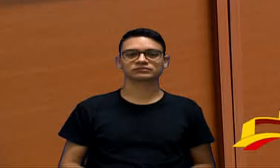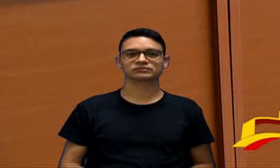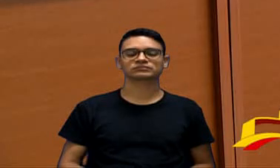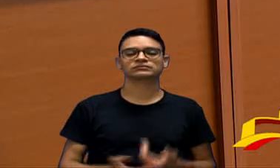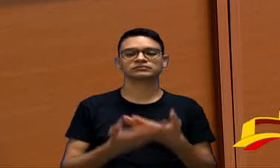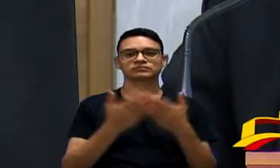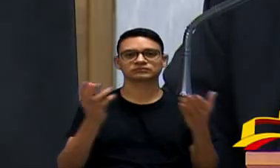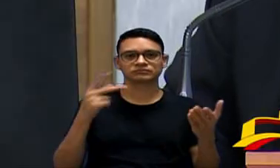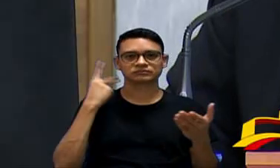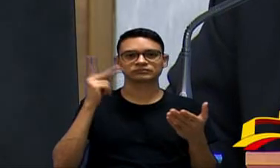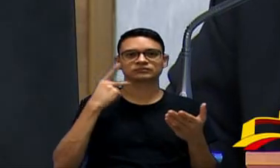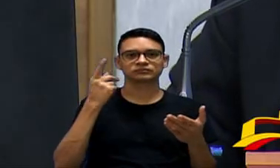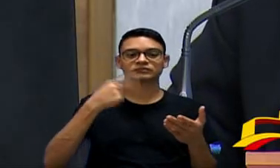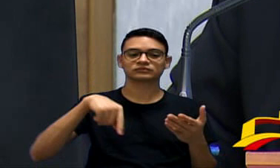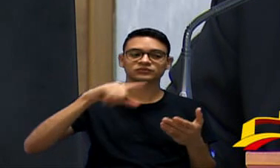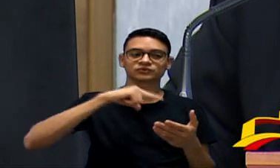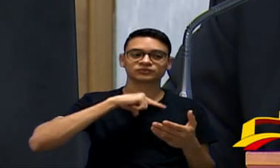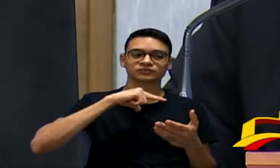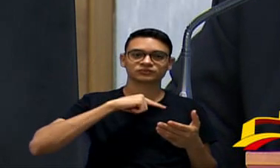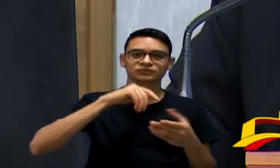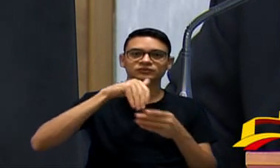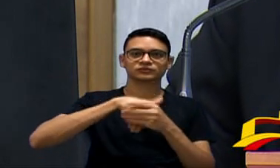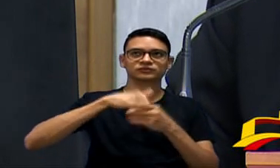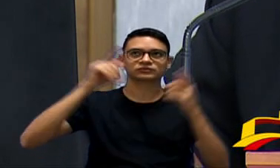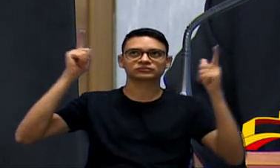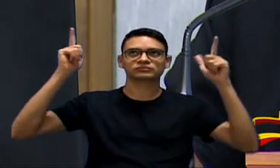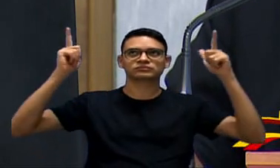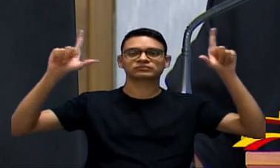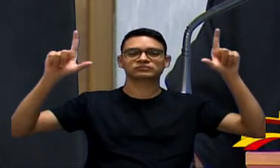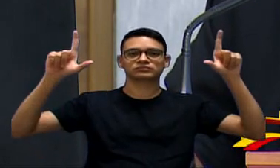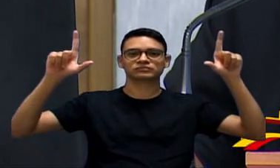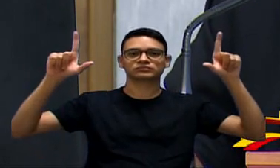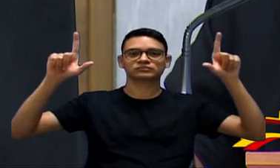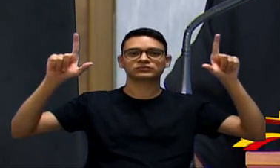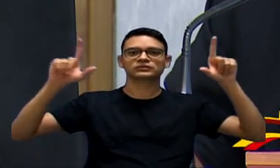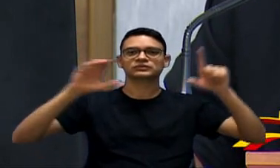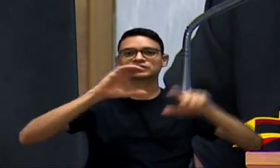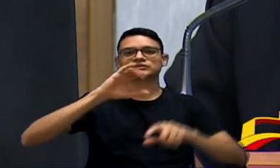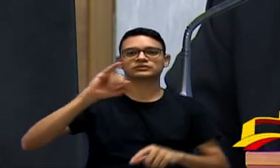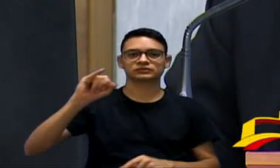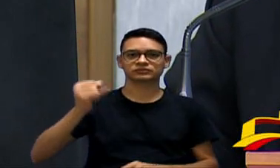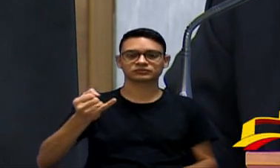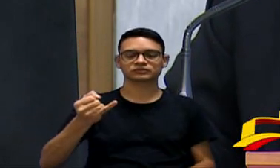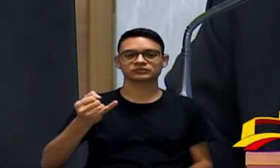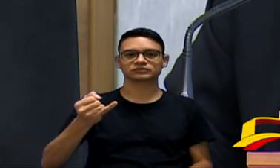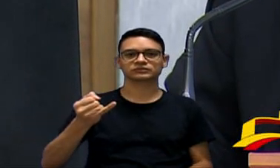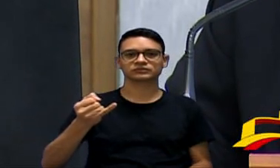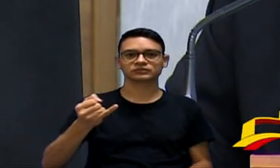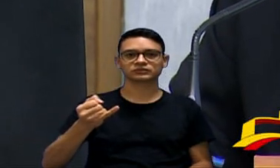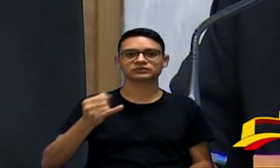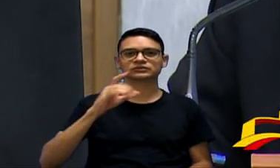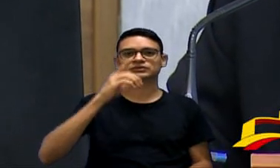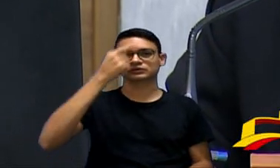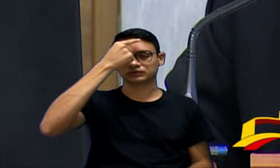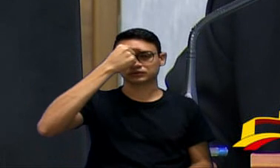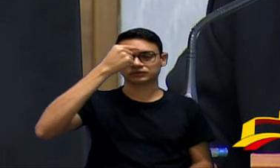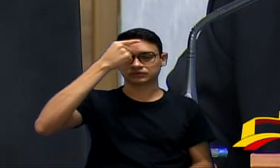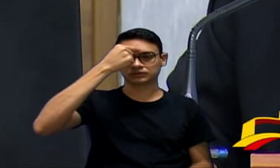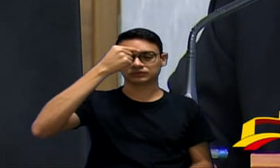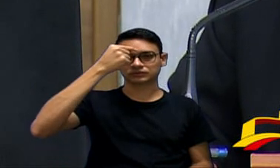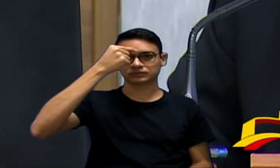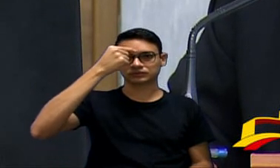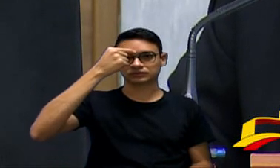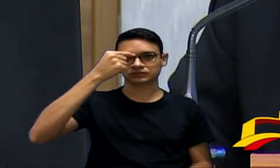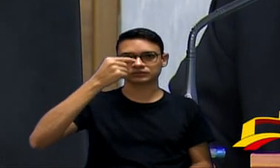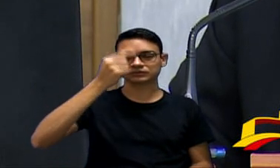Senhores vereadores, temos aí um voto no painel. Vereador Cícero João, vereador Dilan Dantas,